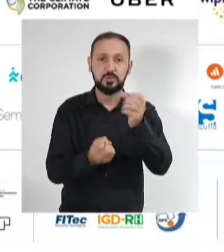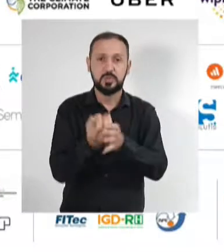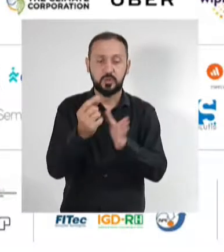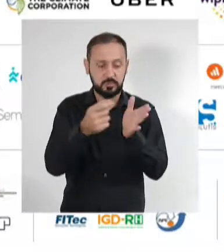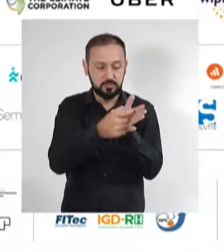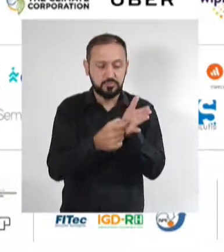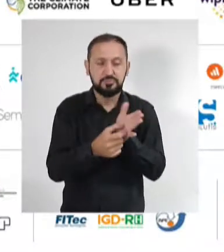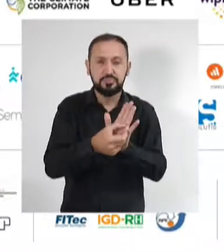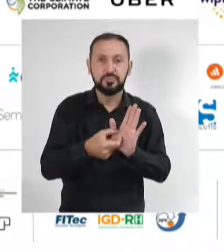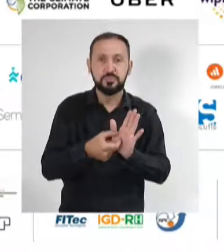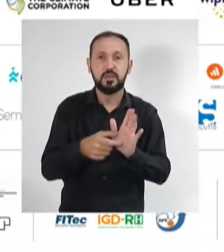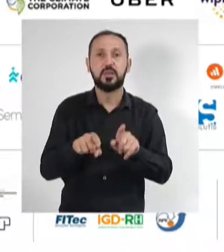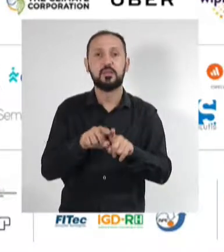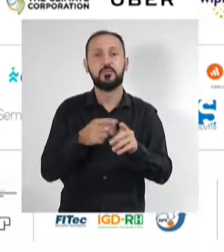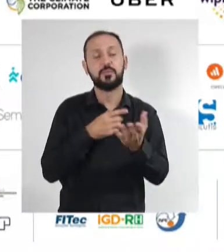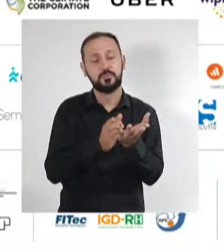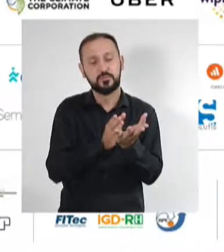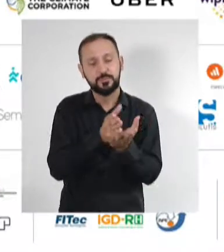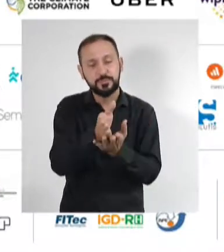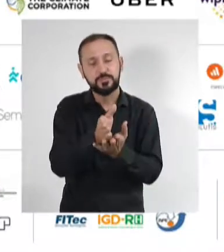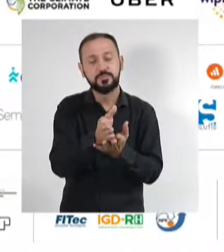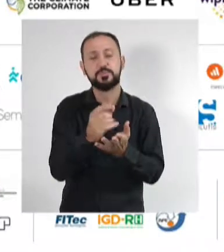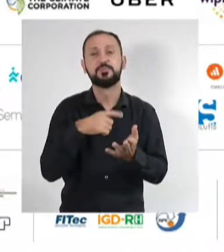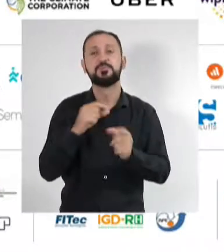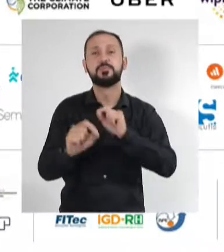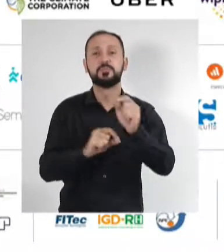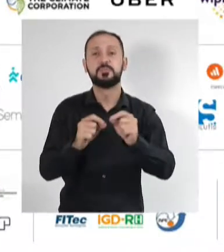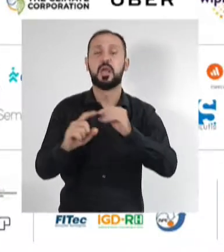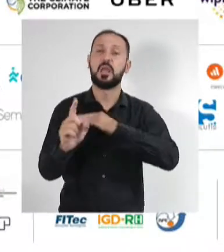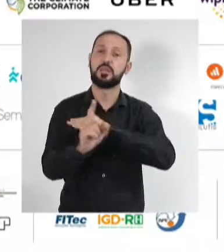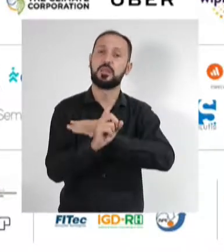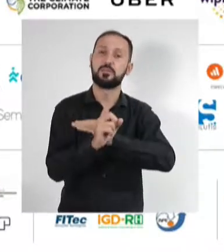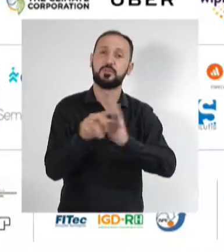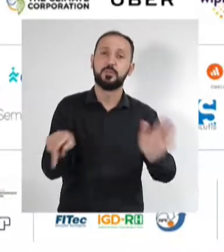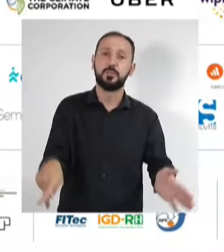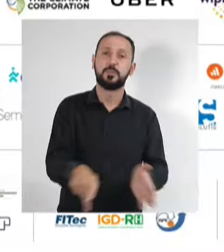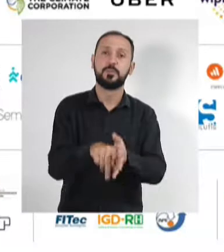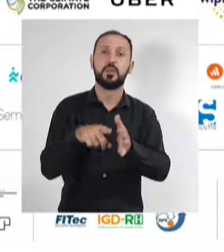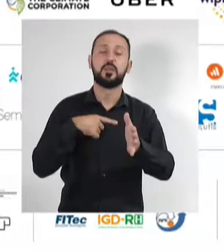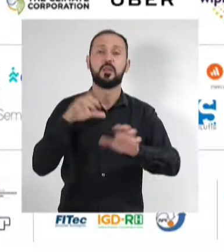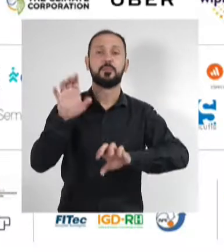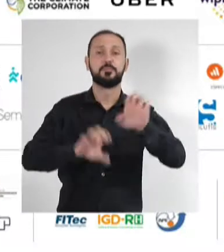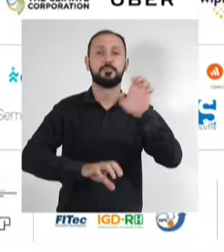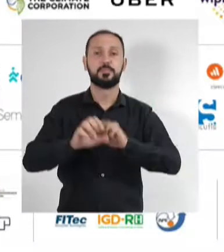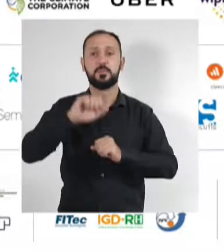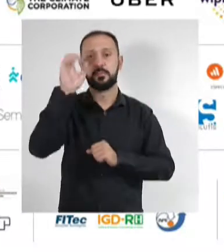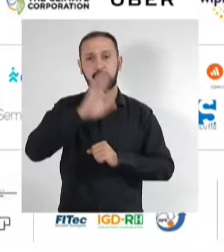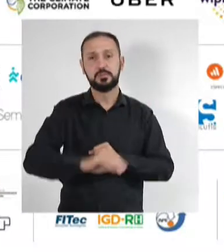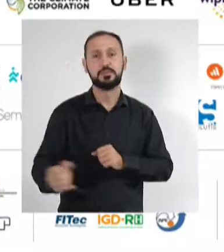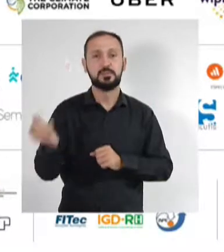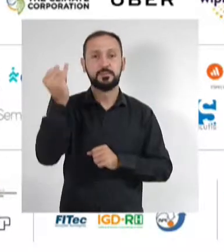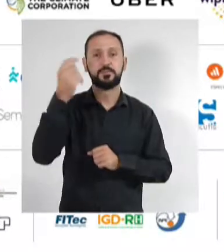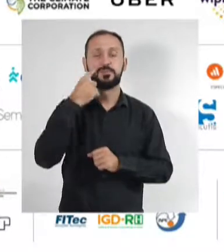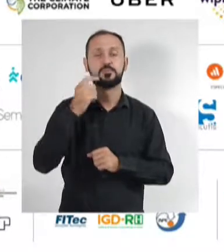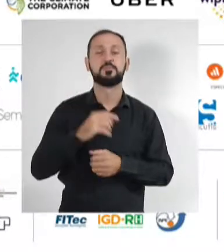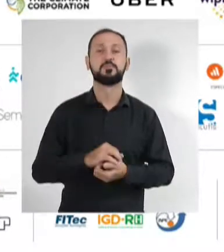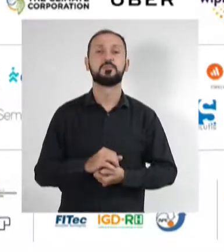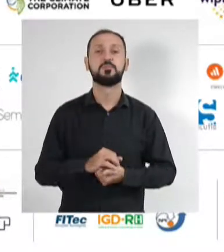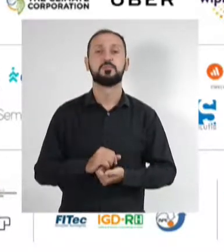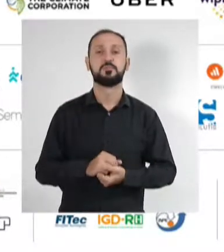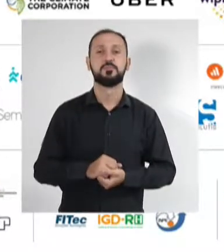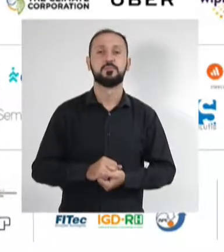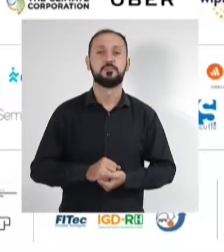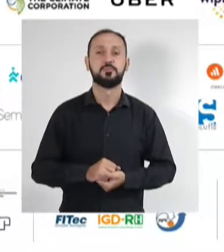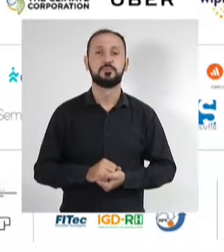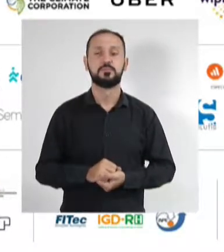hardware, seguindo pelo segmento de serviços, né? A gente tem empresas brasileiras bastante relevantes, como a TOTUS, a